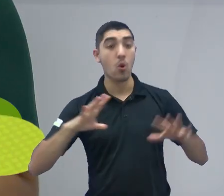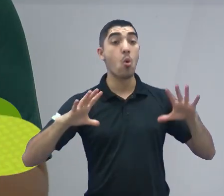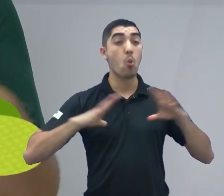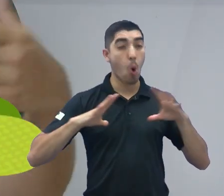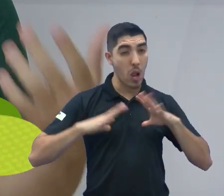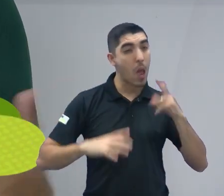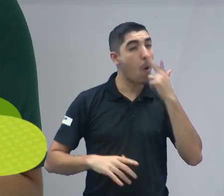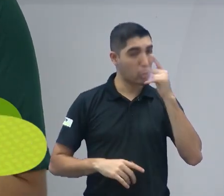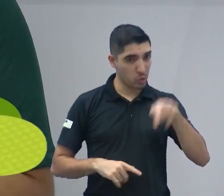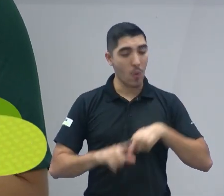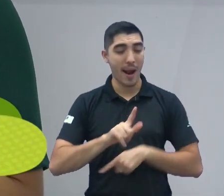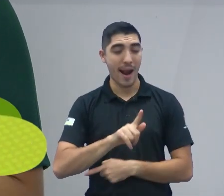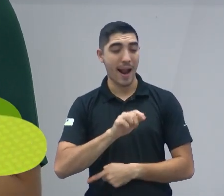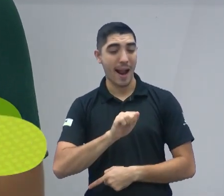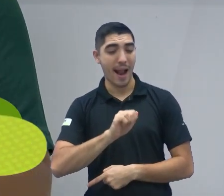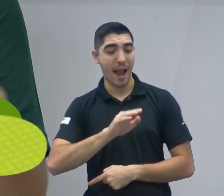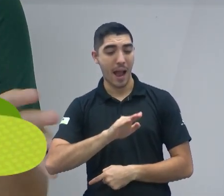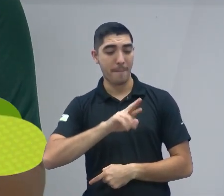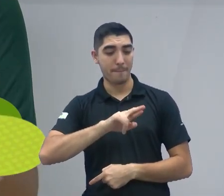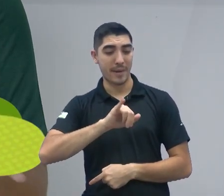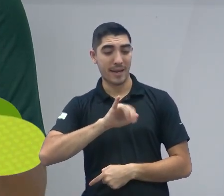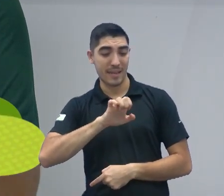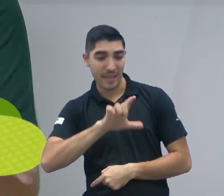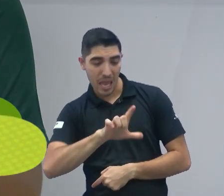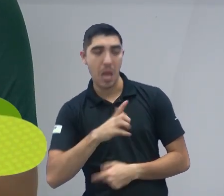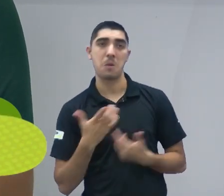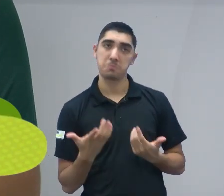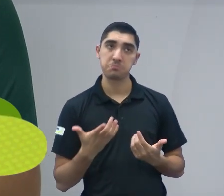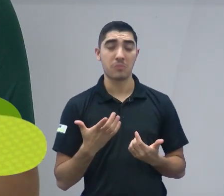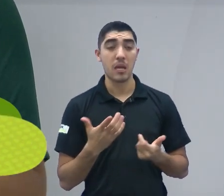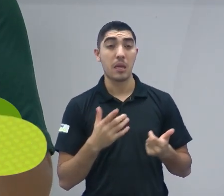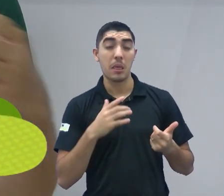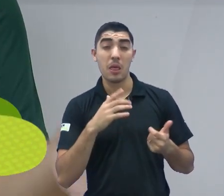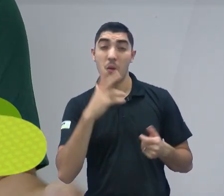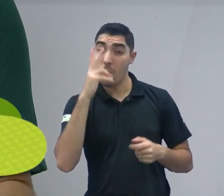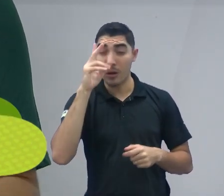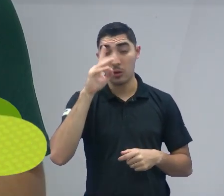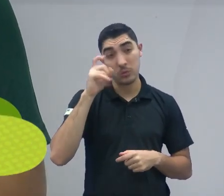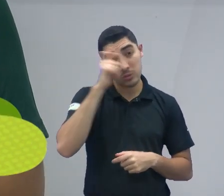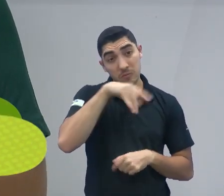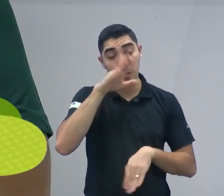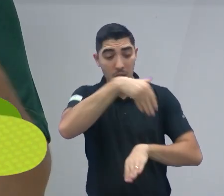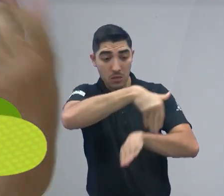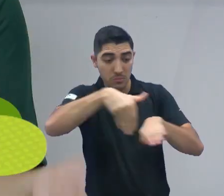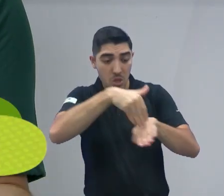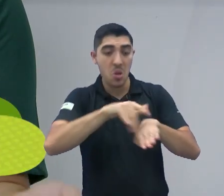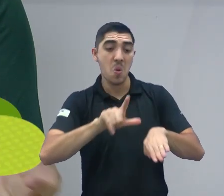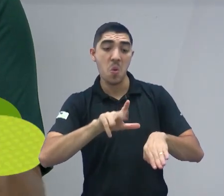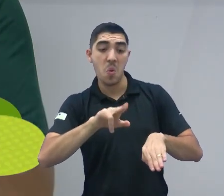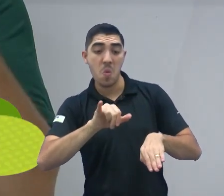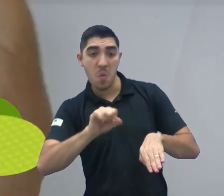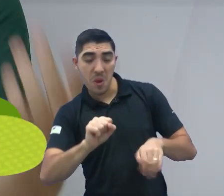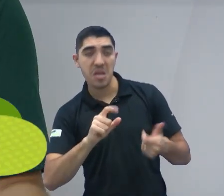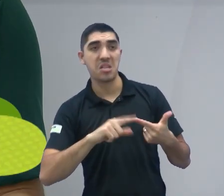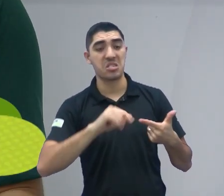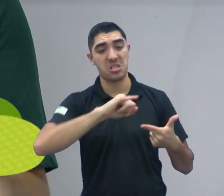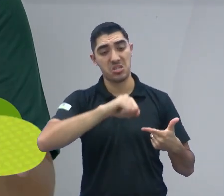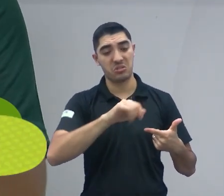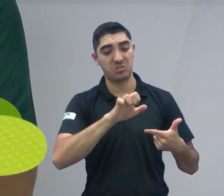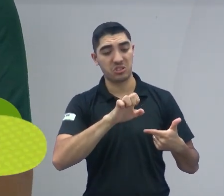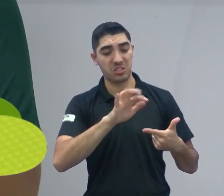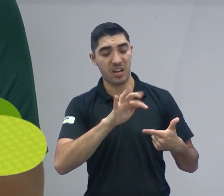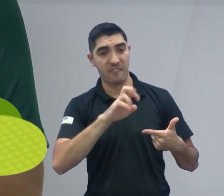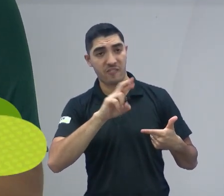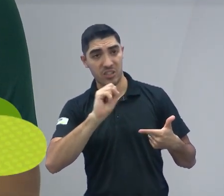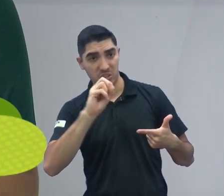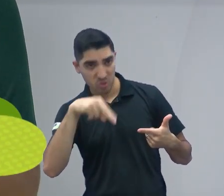seja mantido, é homem de confiança do Marelli. E acho que a maior dúvida está ali naquele meio campo. Luiz Otávio, Danilo Fidelis, o Jefferson Lima, o Martinelli, eu acho